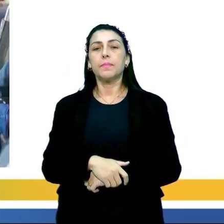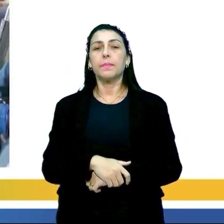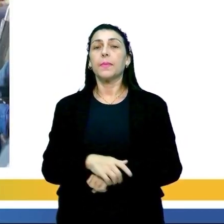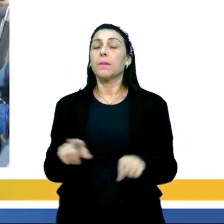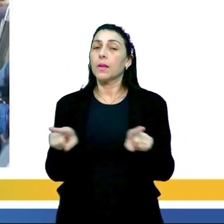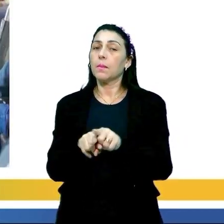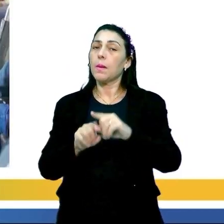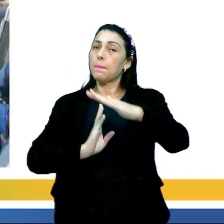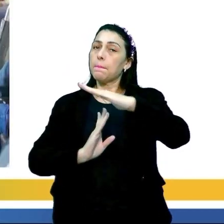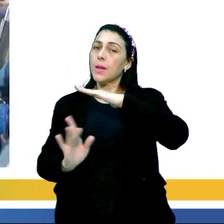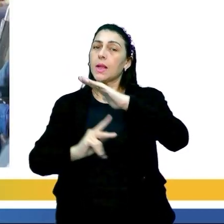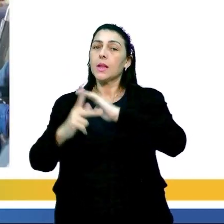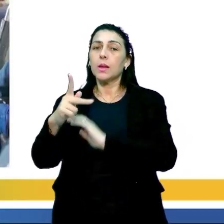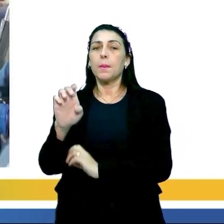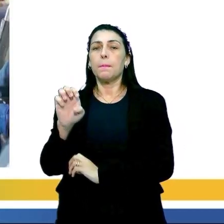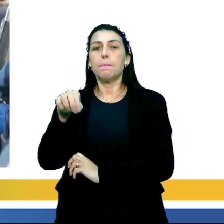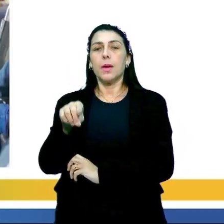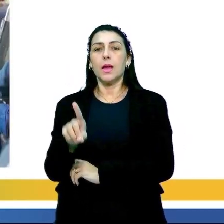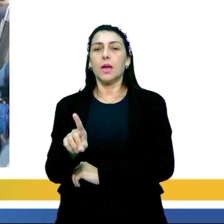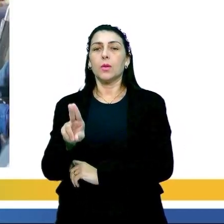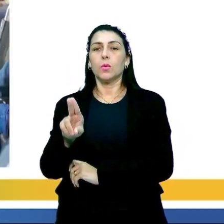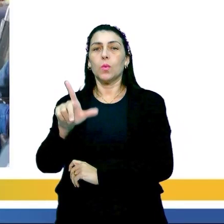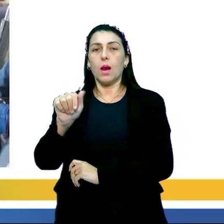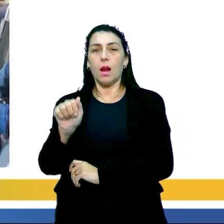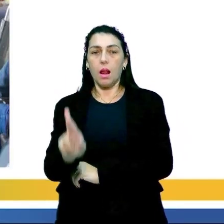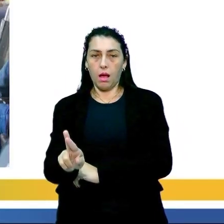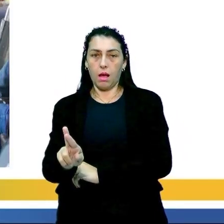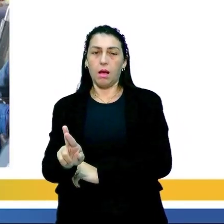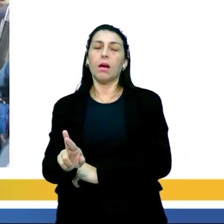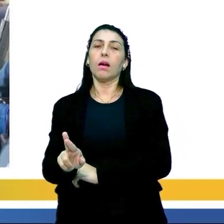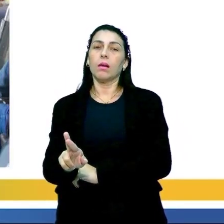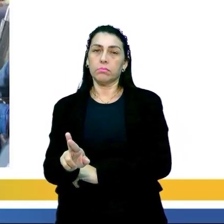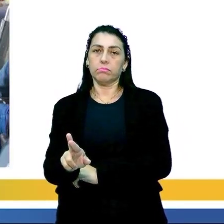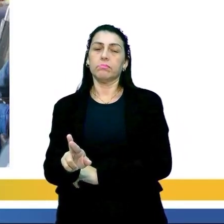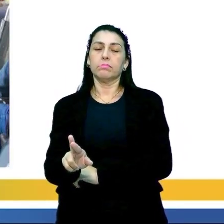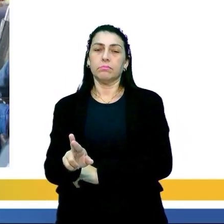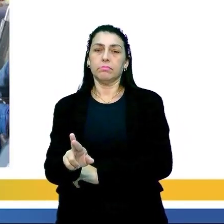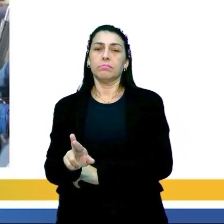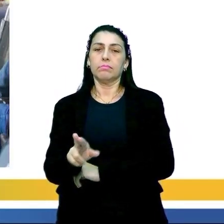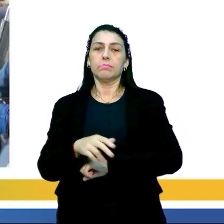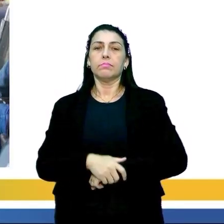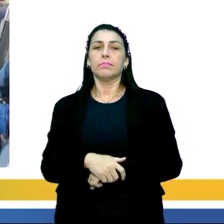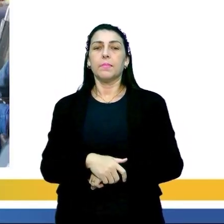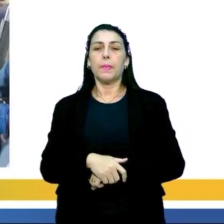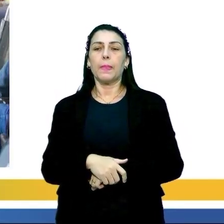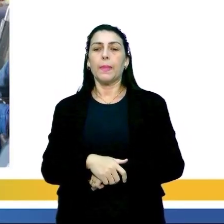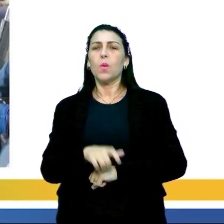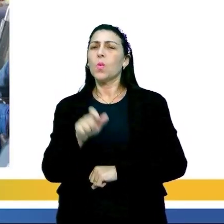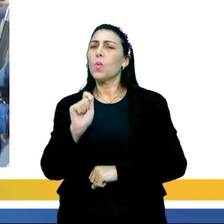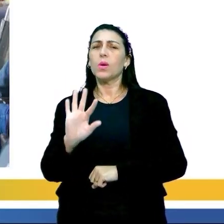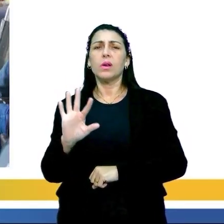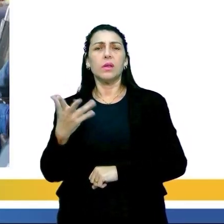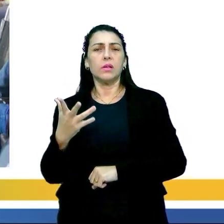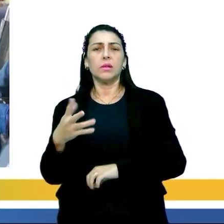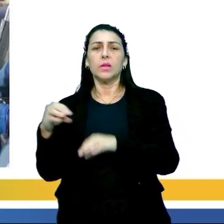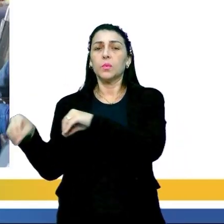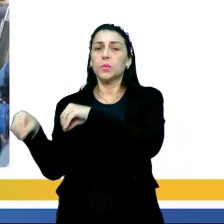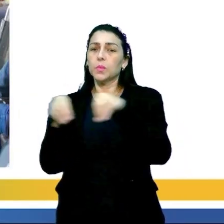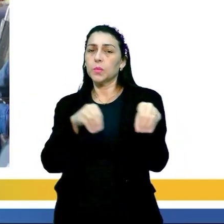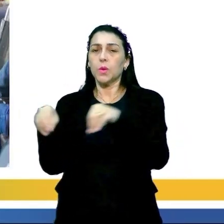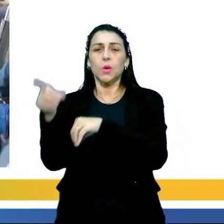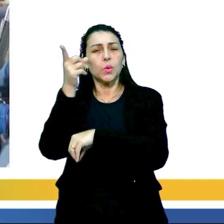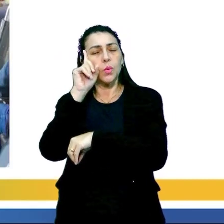Temos também um outro tipo de migração nas metrópoles bastante comum, é a migração pendular.